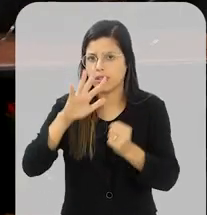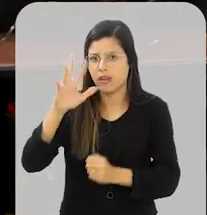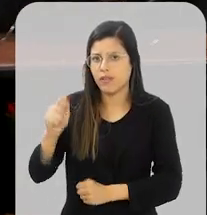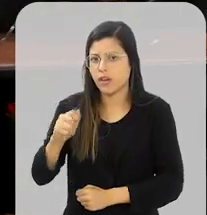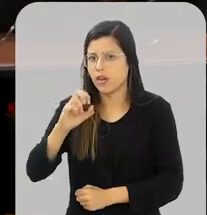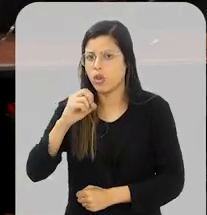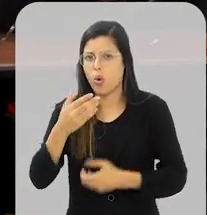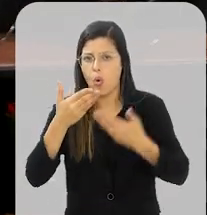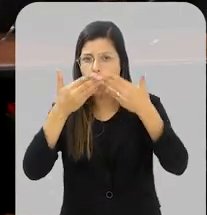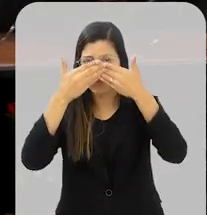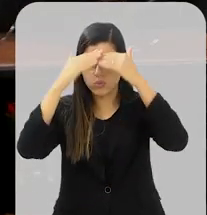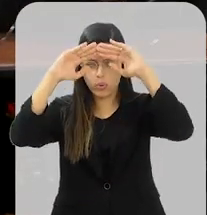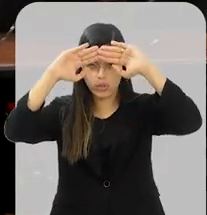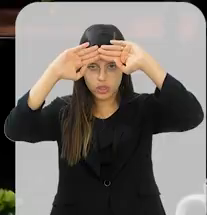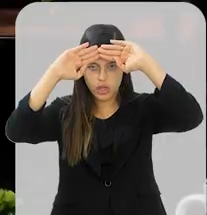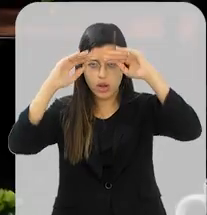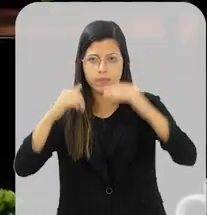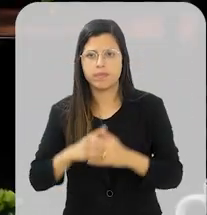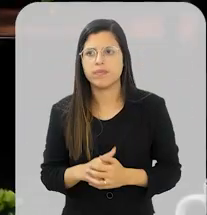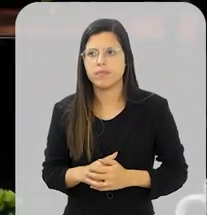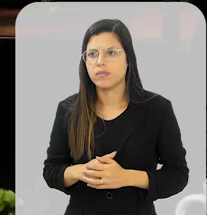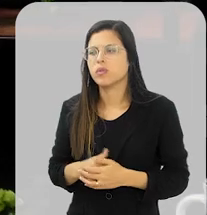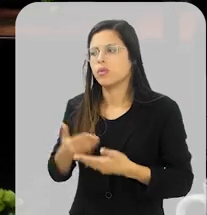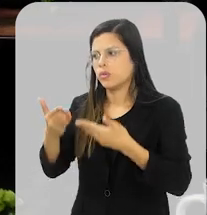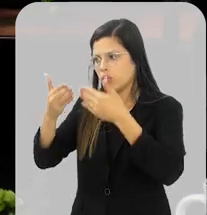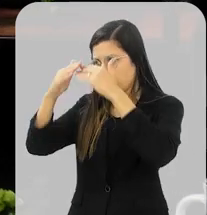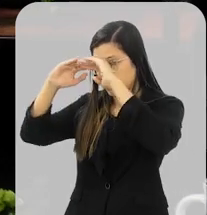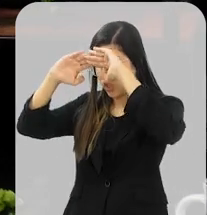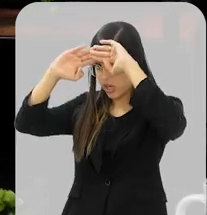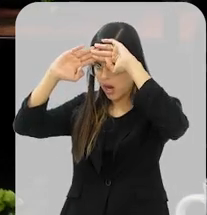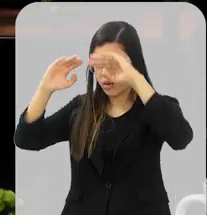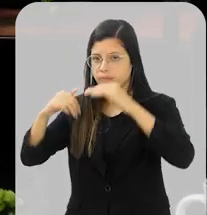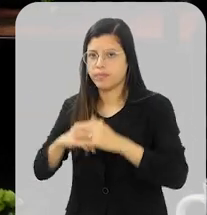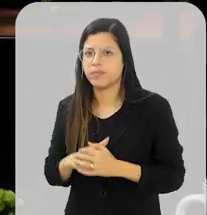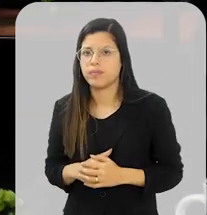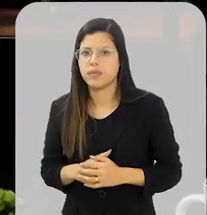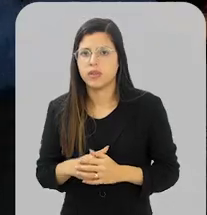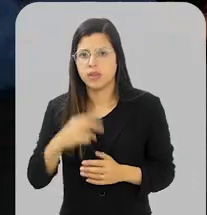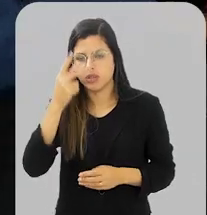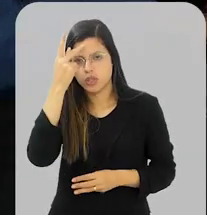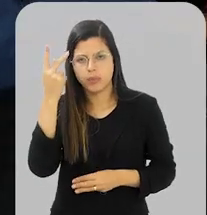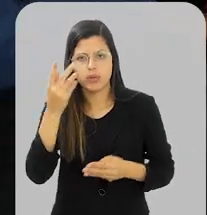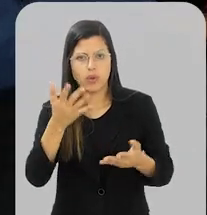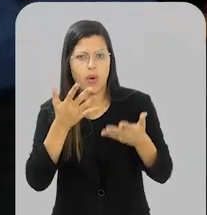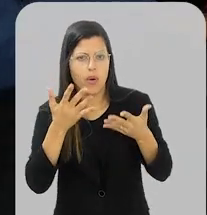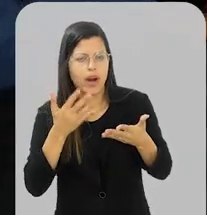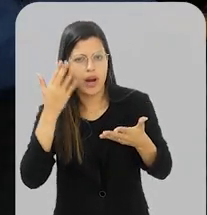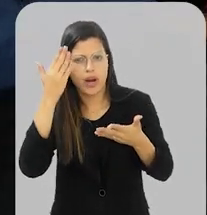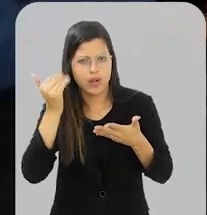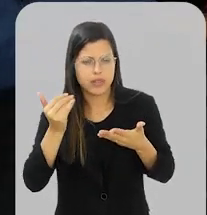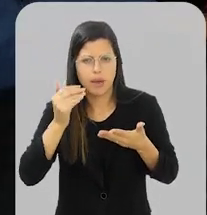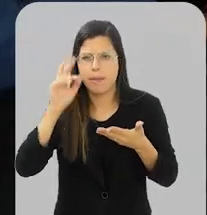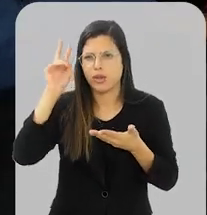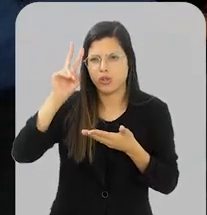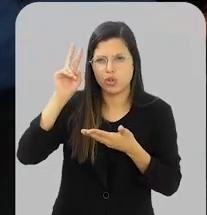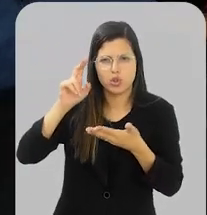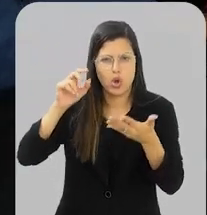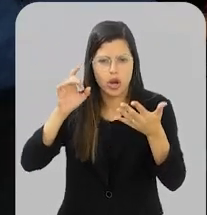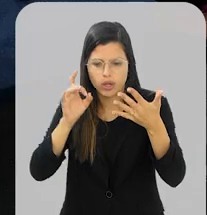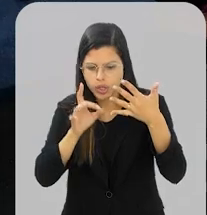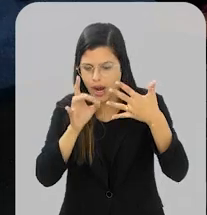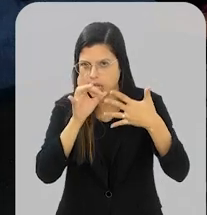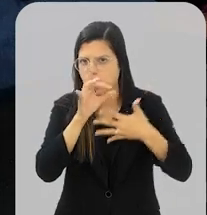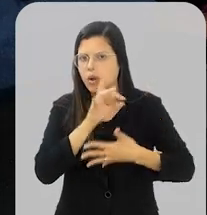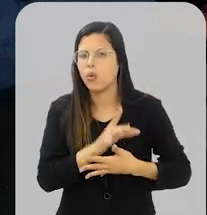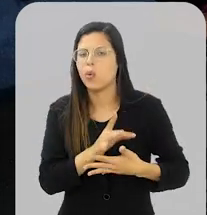compõem matrizes africanas? Dos orixás. Certo. Dos orixás. As pessoas querem saber a história de Iansã, de Oxum, de